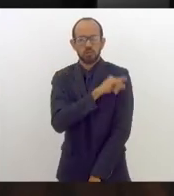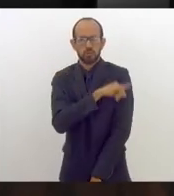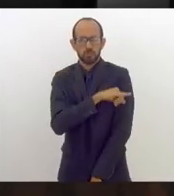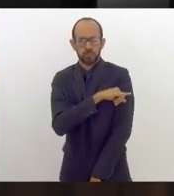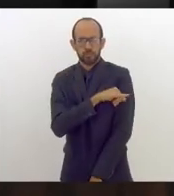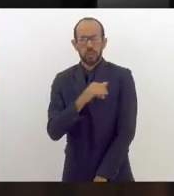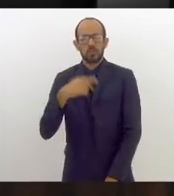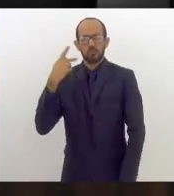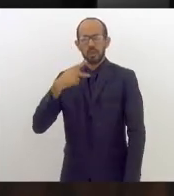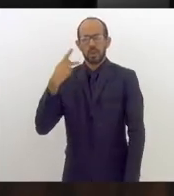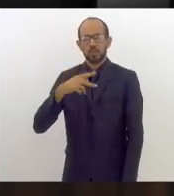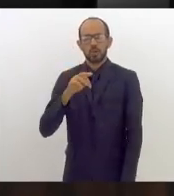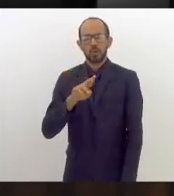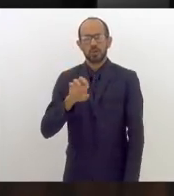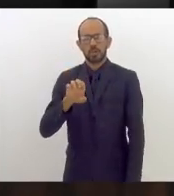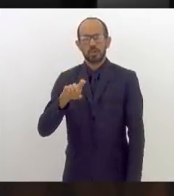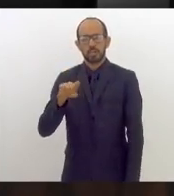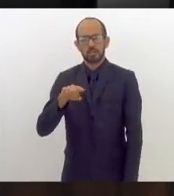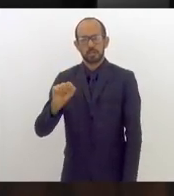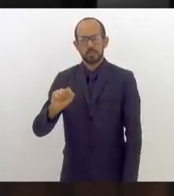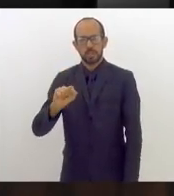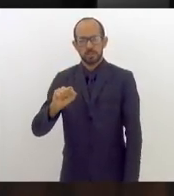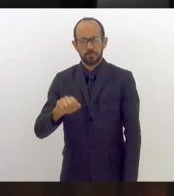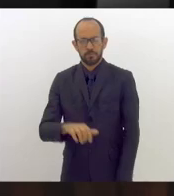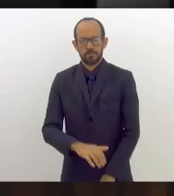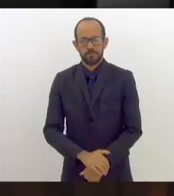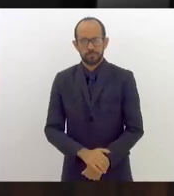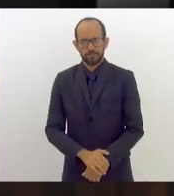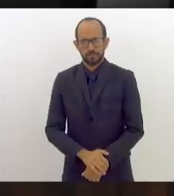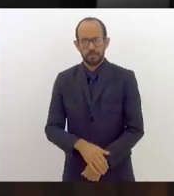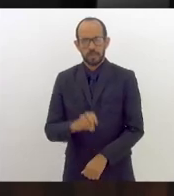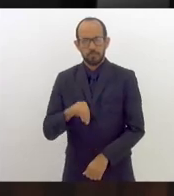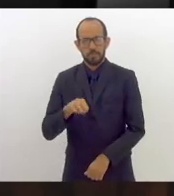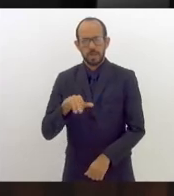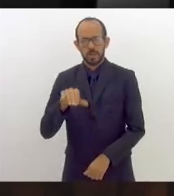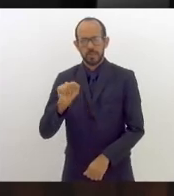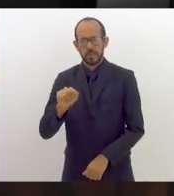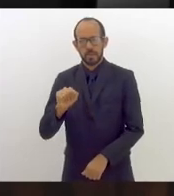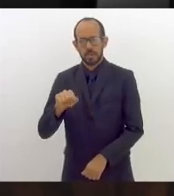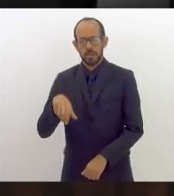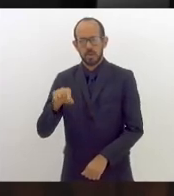Teresa Berg Maria Rosa